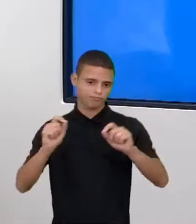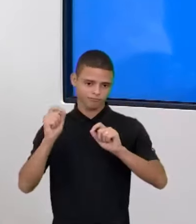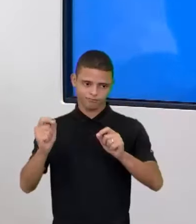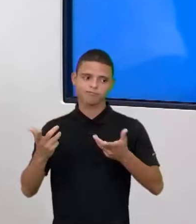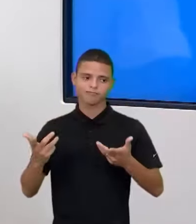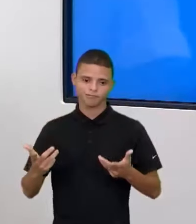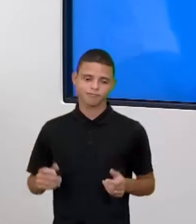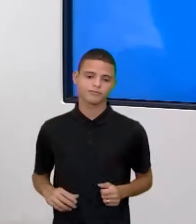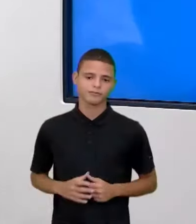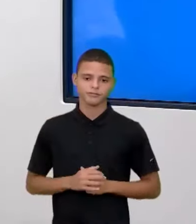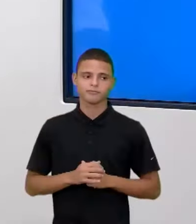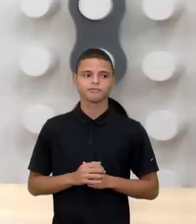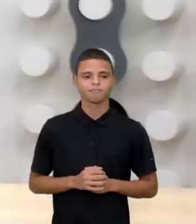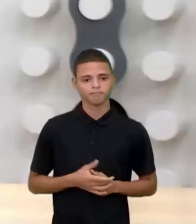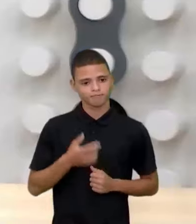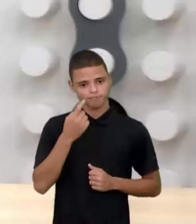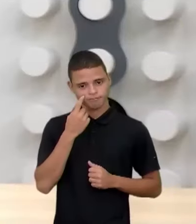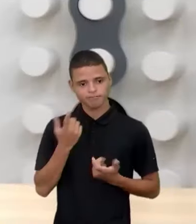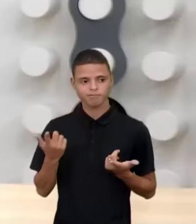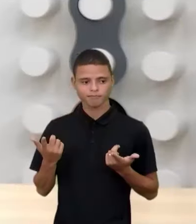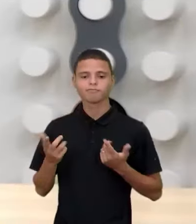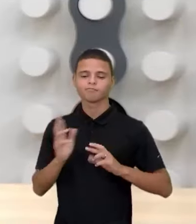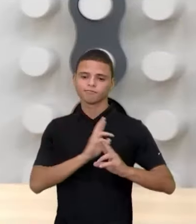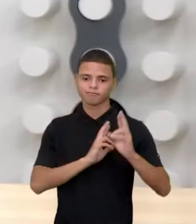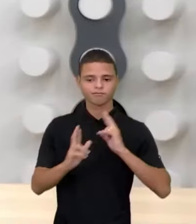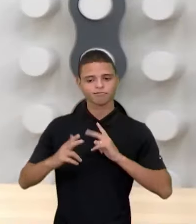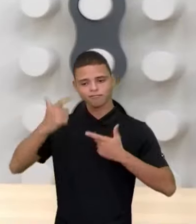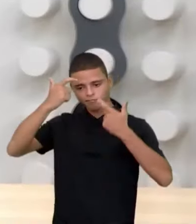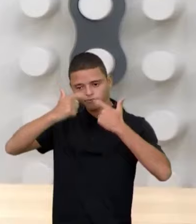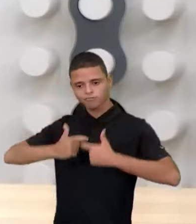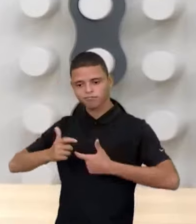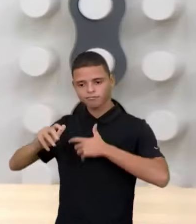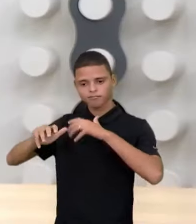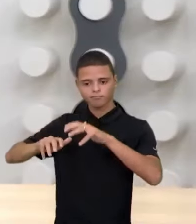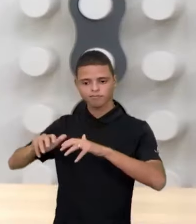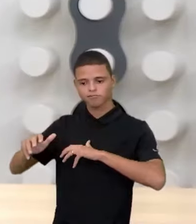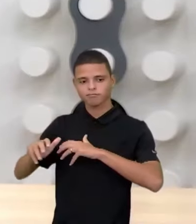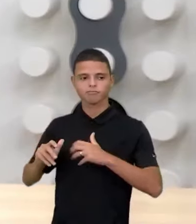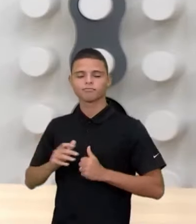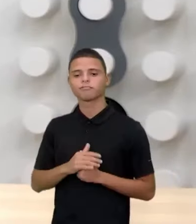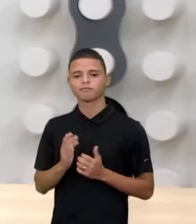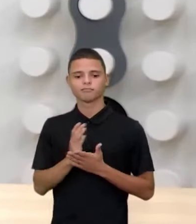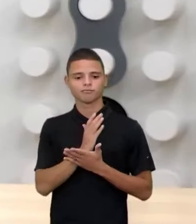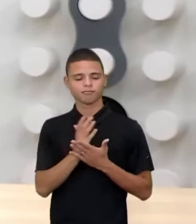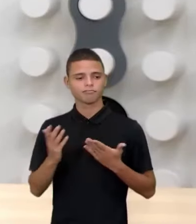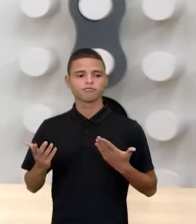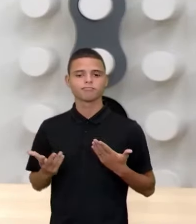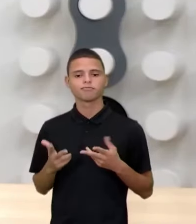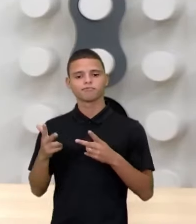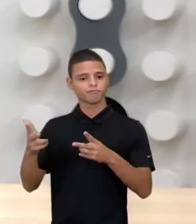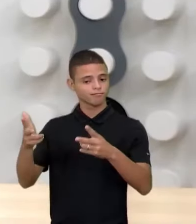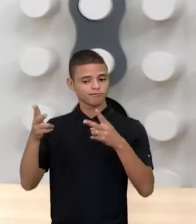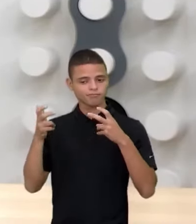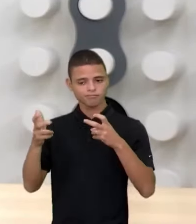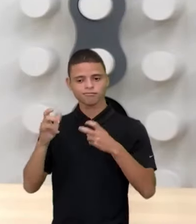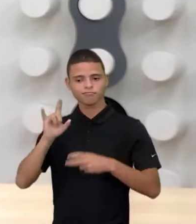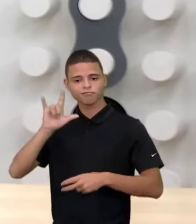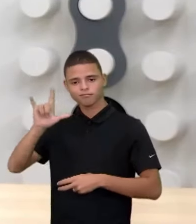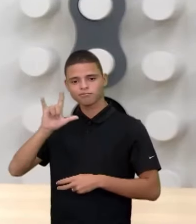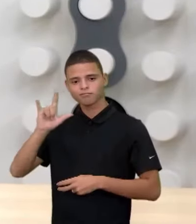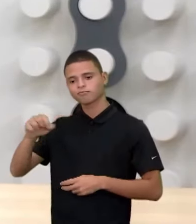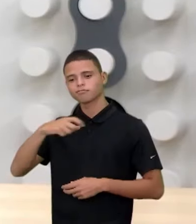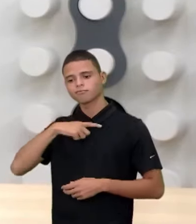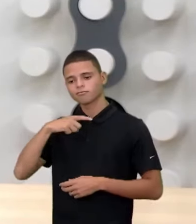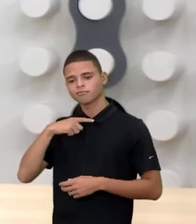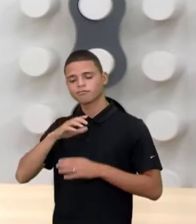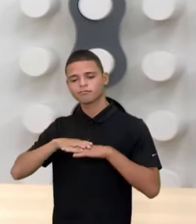metal. Essa relação novamente com o corpo e movimento, né? Com essa sinergia, eu percebo que o rock ele já traz muito